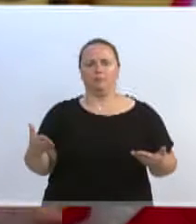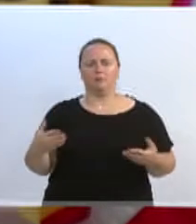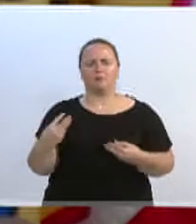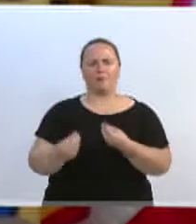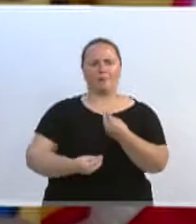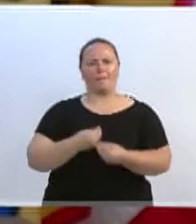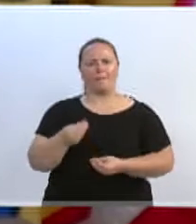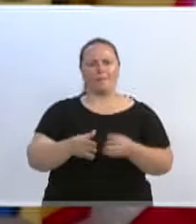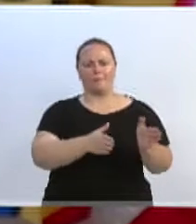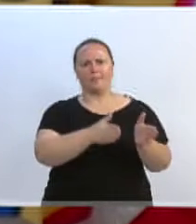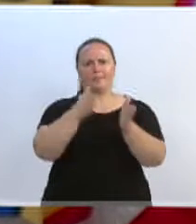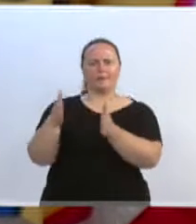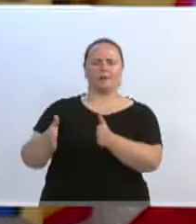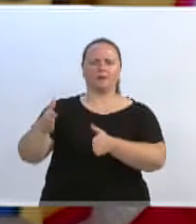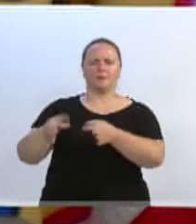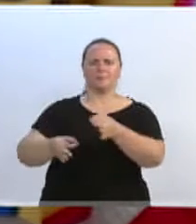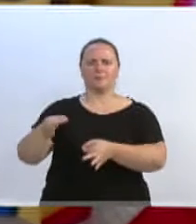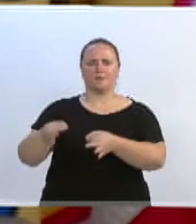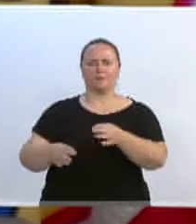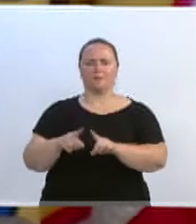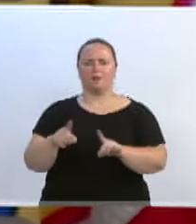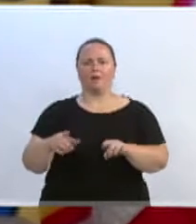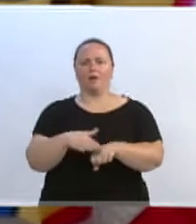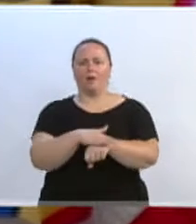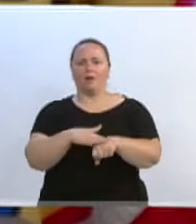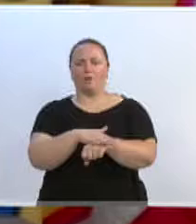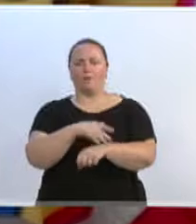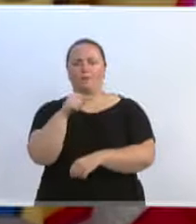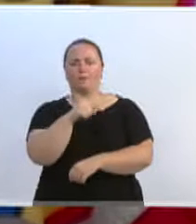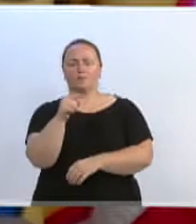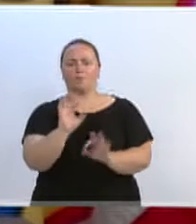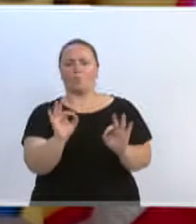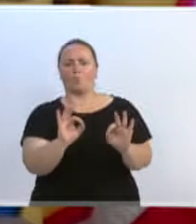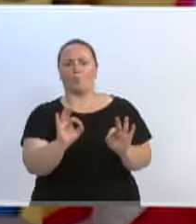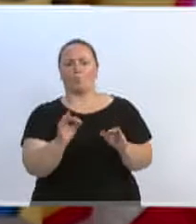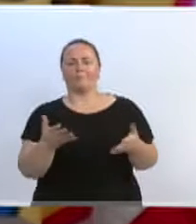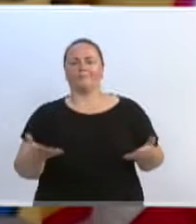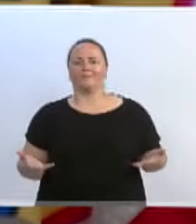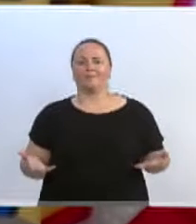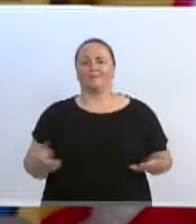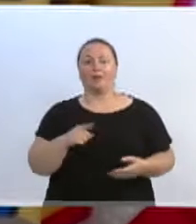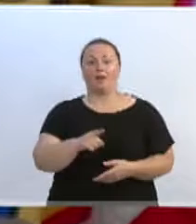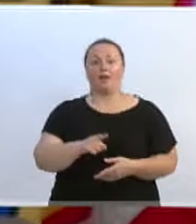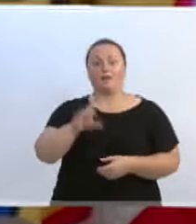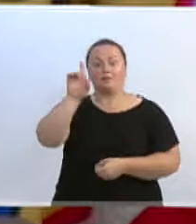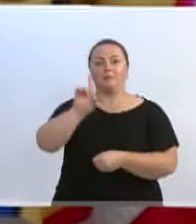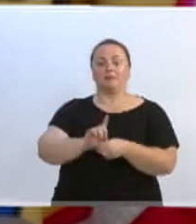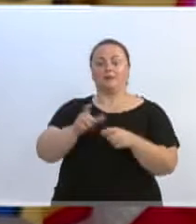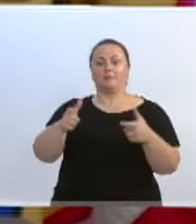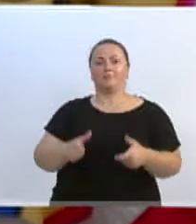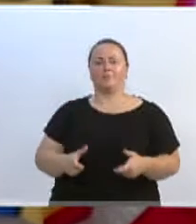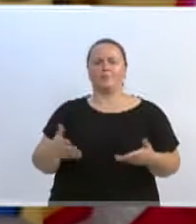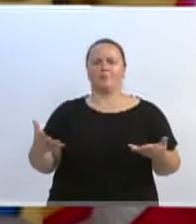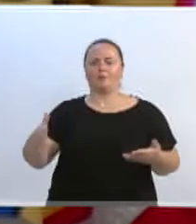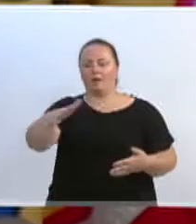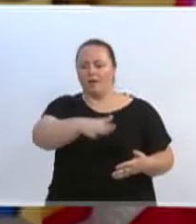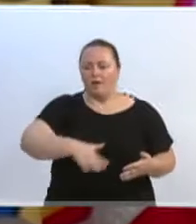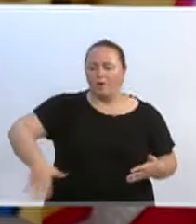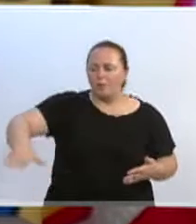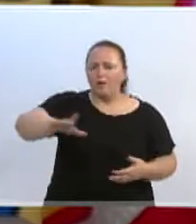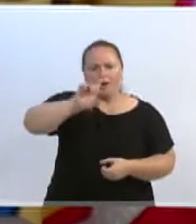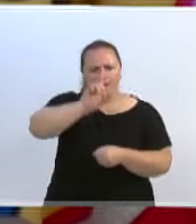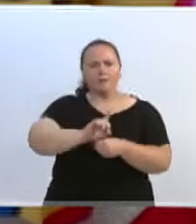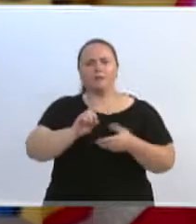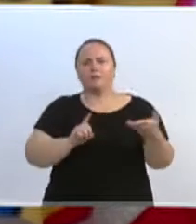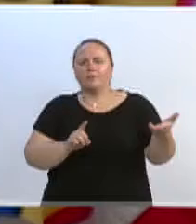lado do Juizado Especial, e nem com ele foi conversado, que ele é o diretor do fórum e ele é o diretor do Juizado Especial, ou seja, de toda aquela região. Concedo a parte, ele é